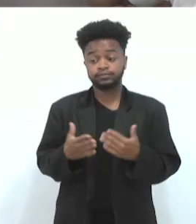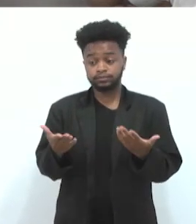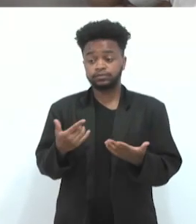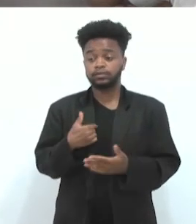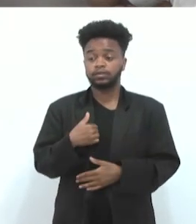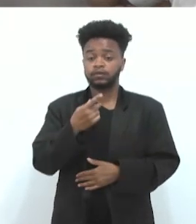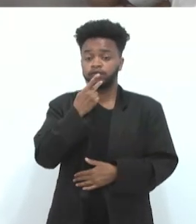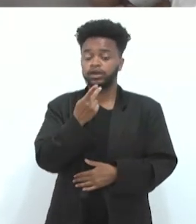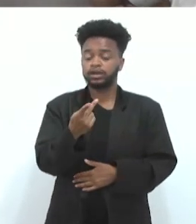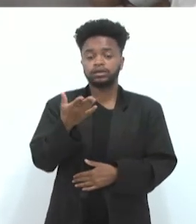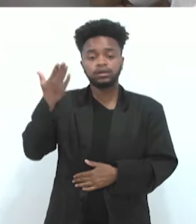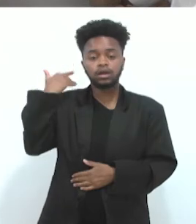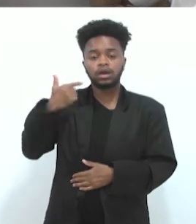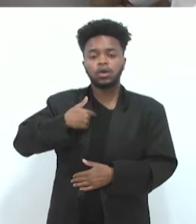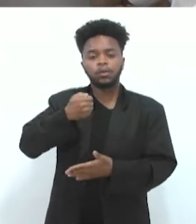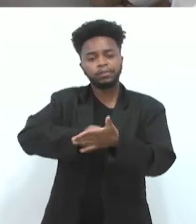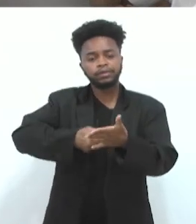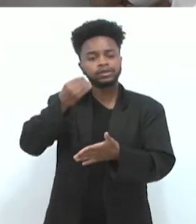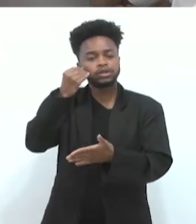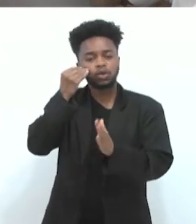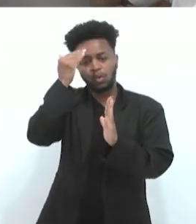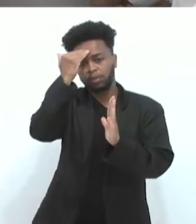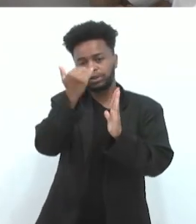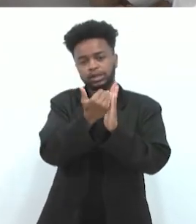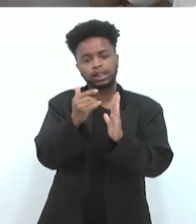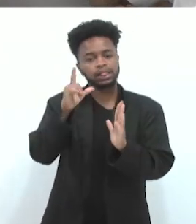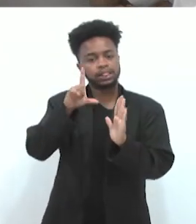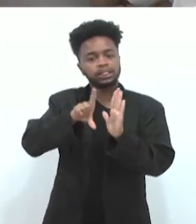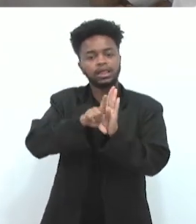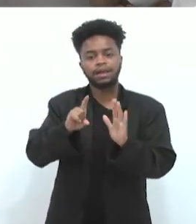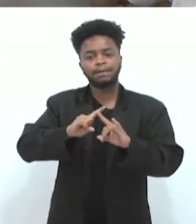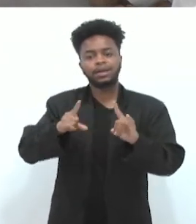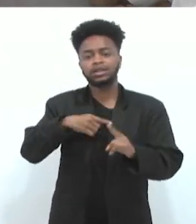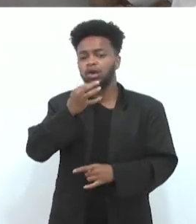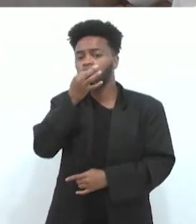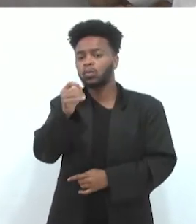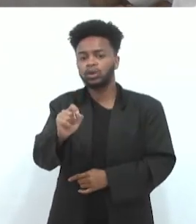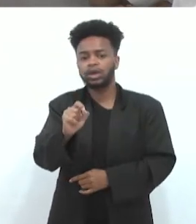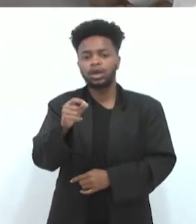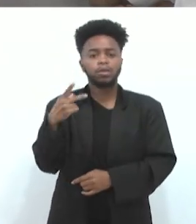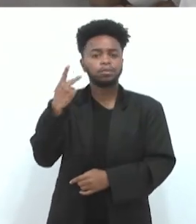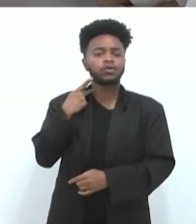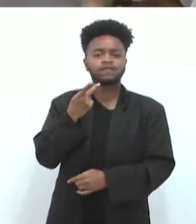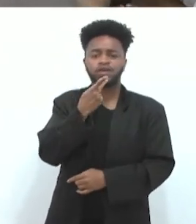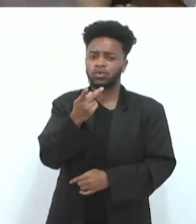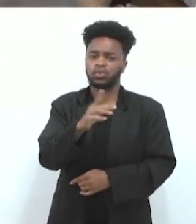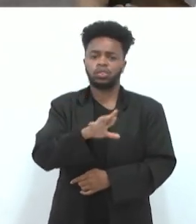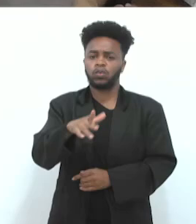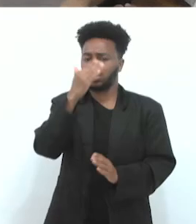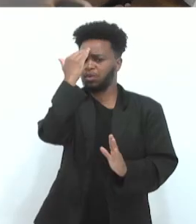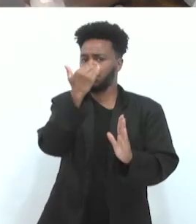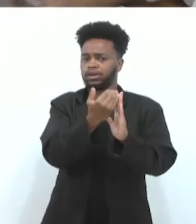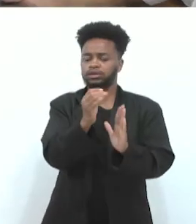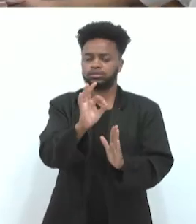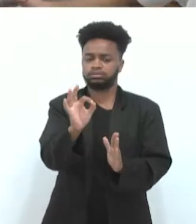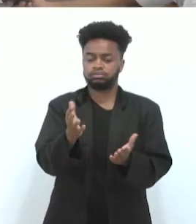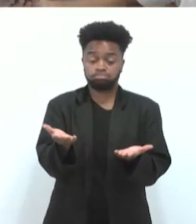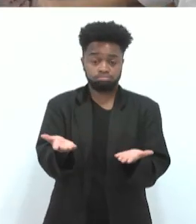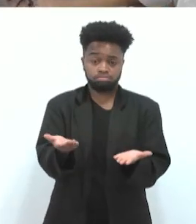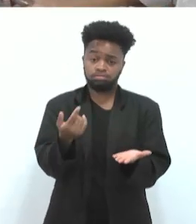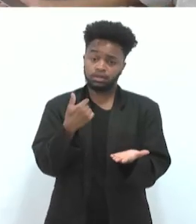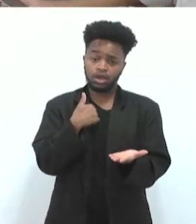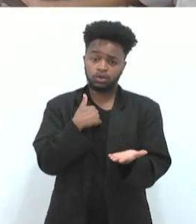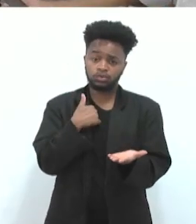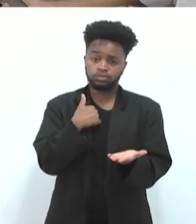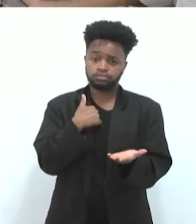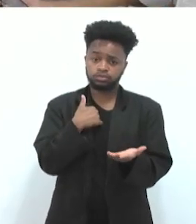quando eu brigava para cumprir a lei e algum argumento era que um procurador disse que afinal não era para cumprir. Então eu fico